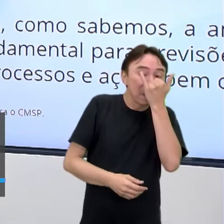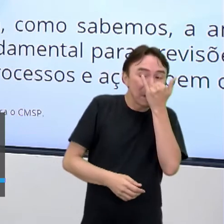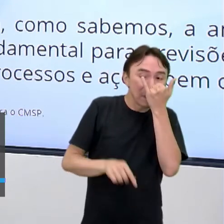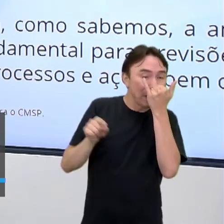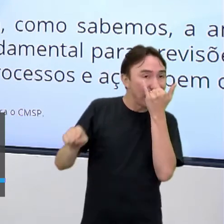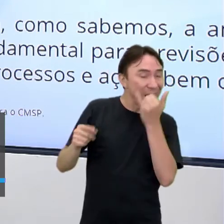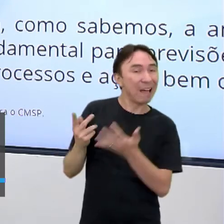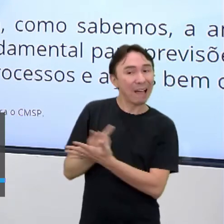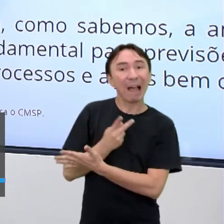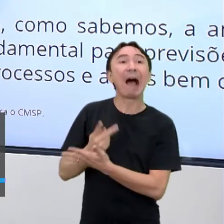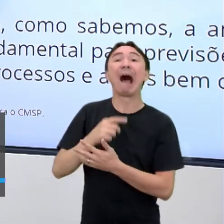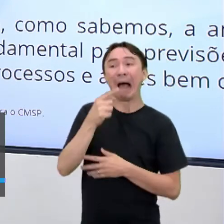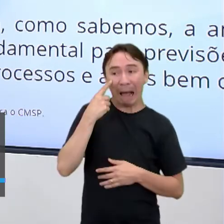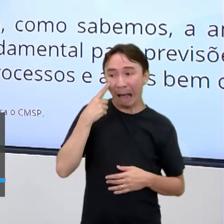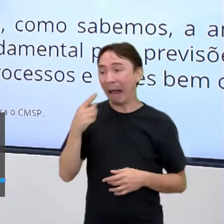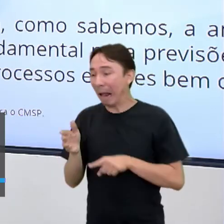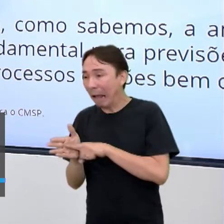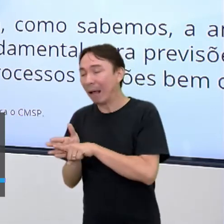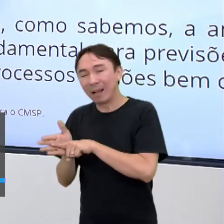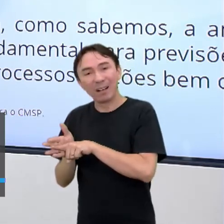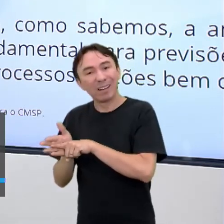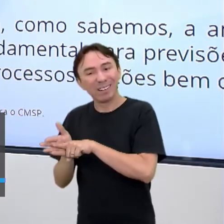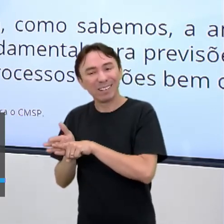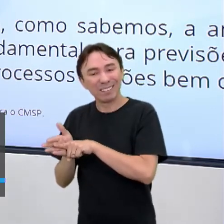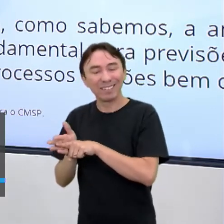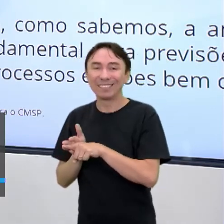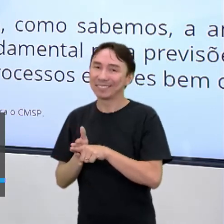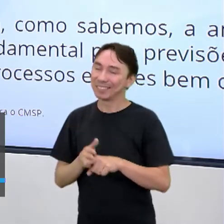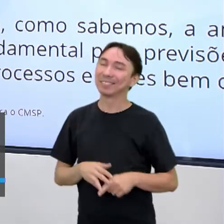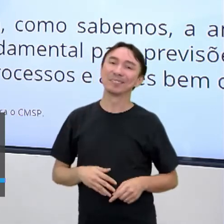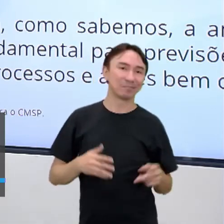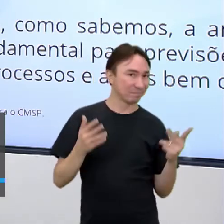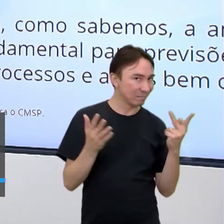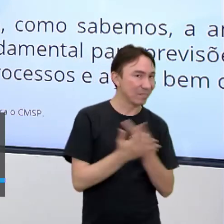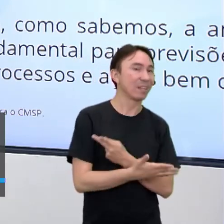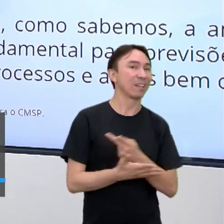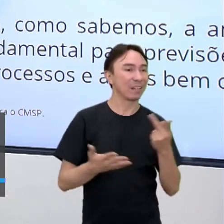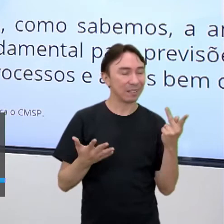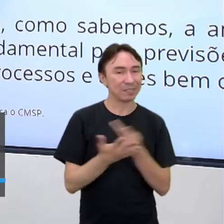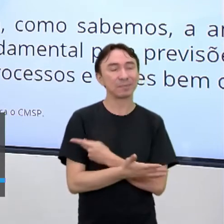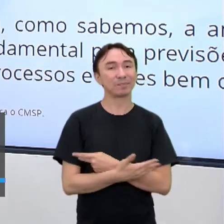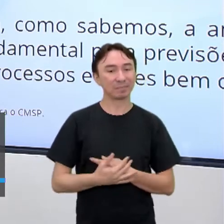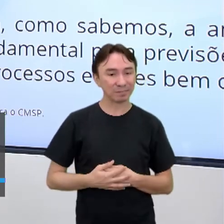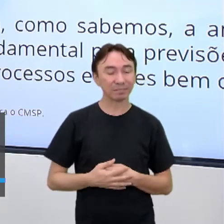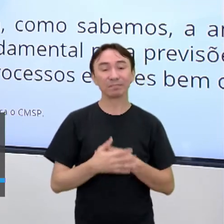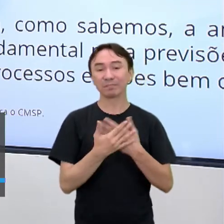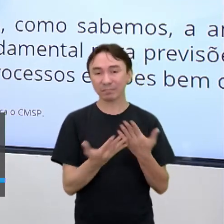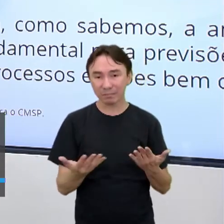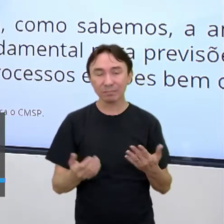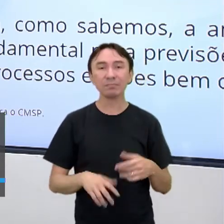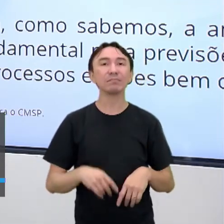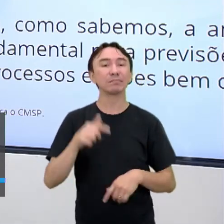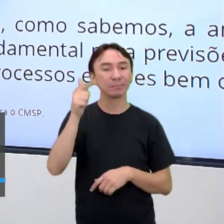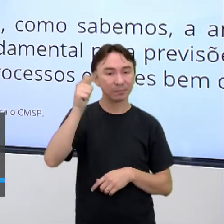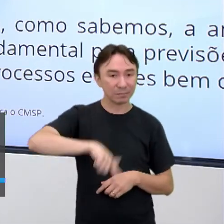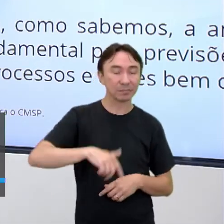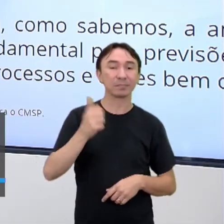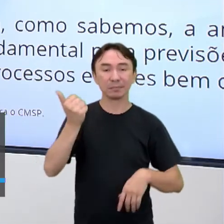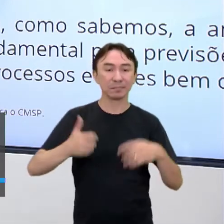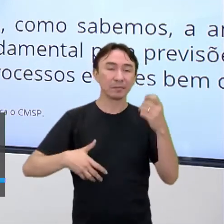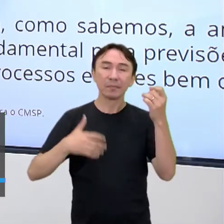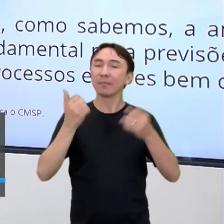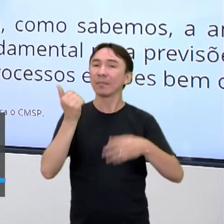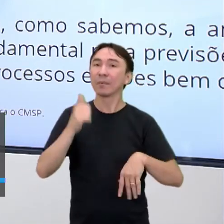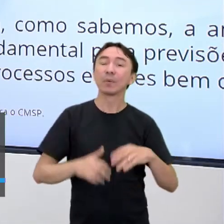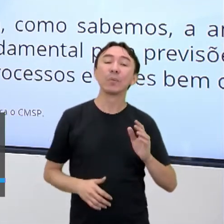muito grande. Não é porque deu certo que todas as etapas foram cumpridas, foi legal. E aí eu repito, o que acontece? Nessa cadeia, né,